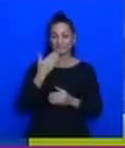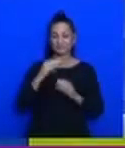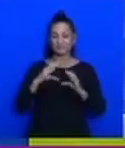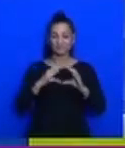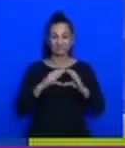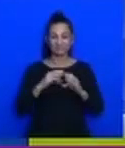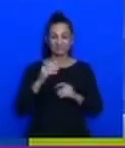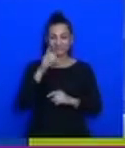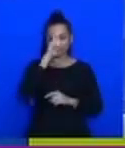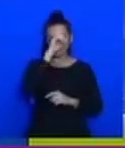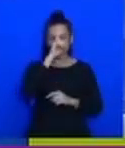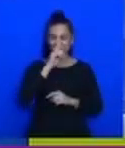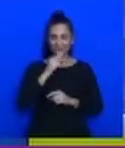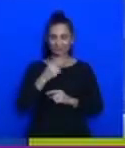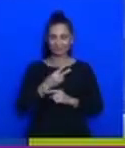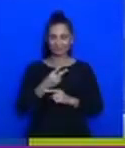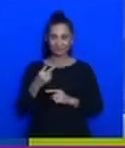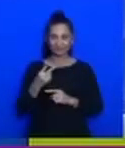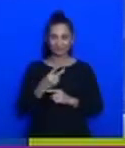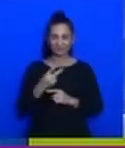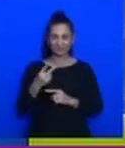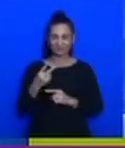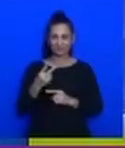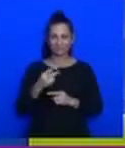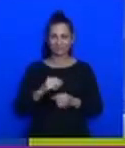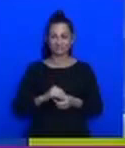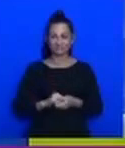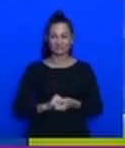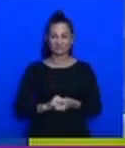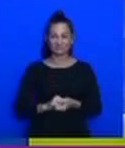Amarela número 22.